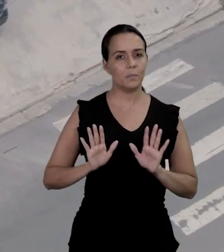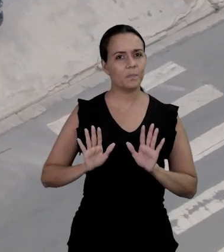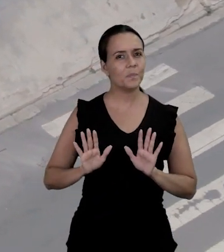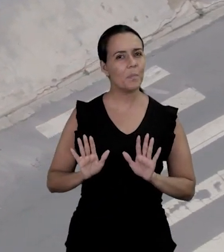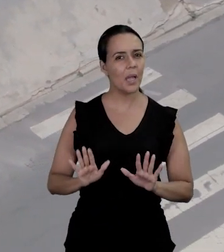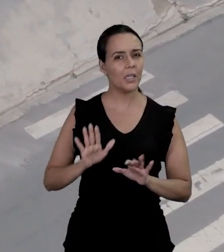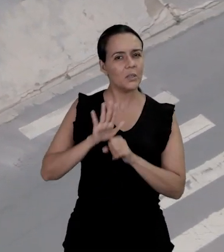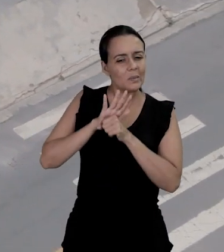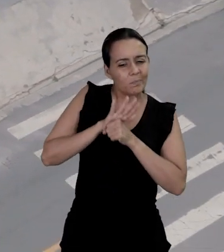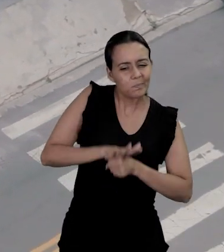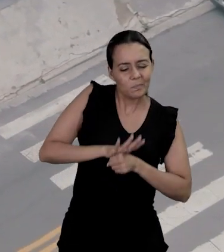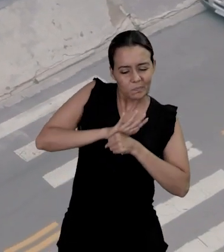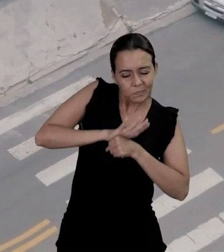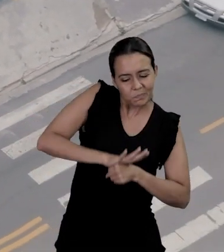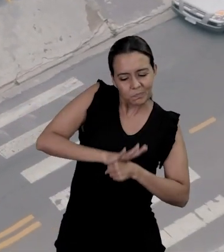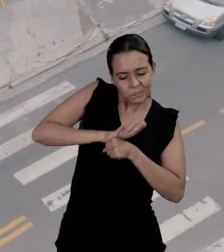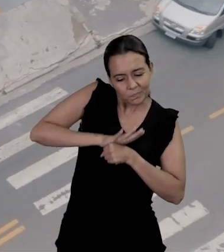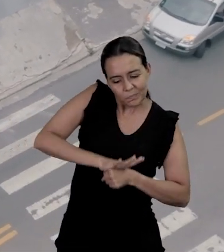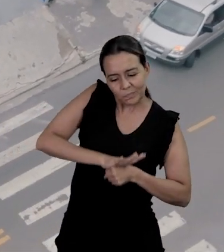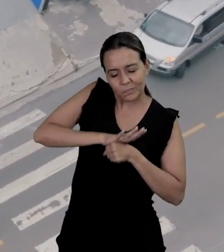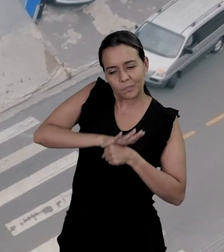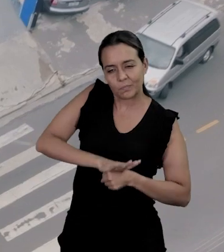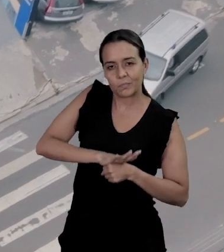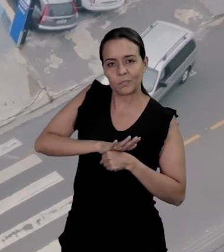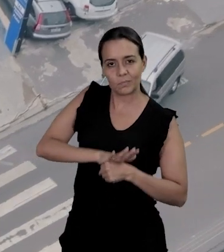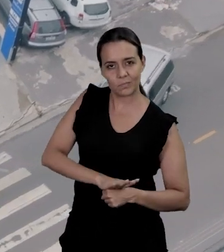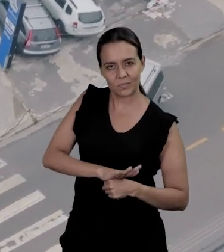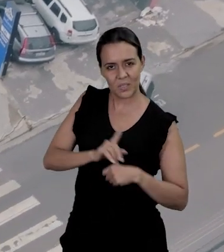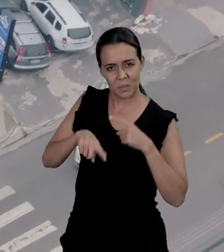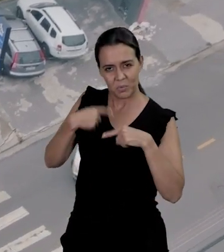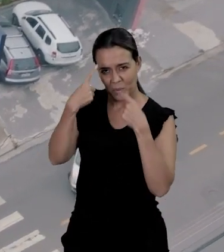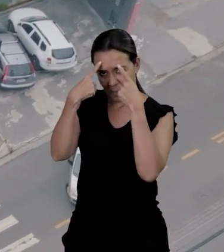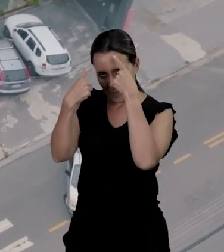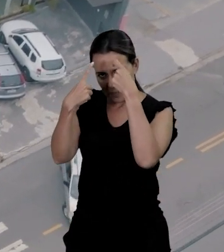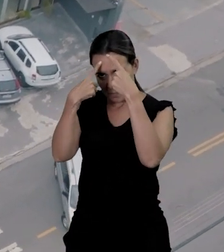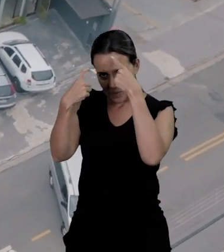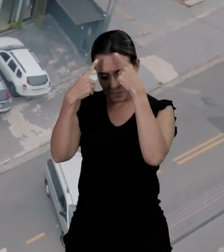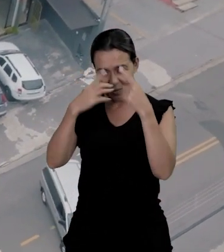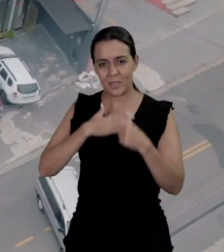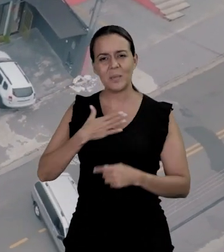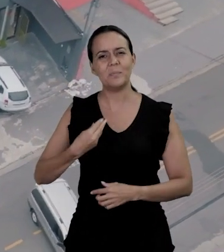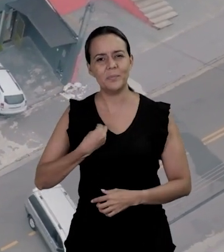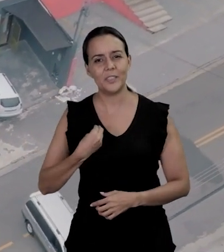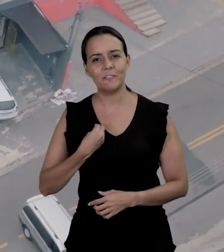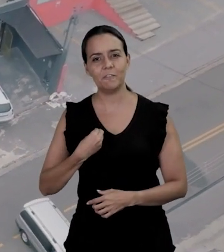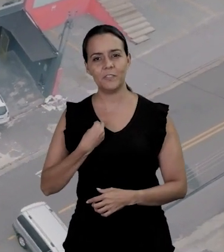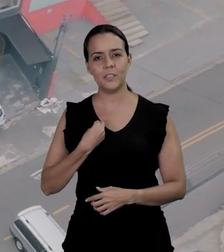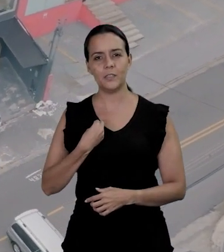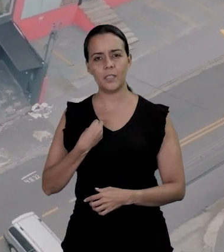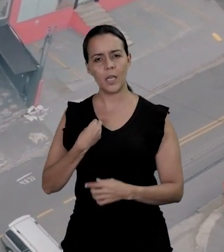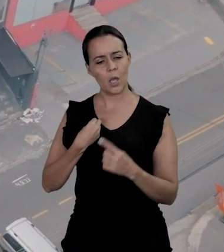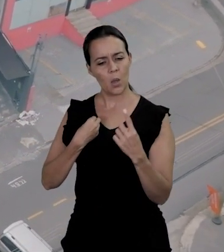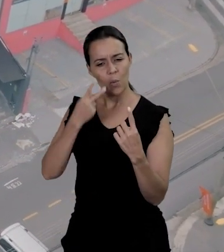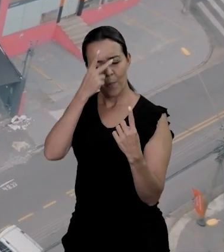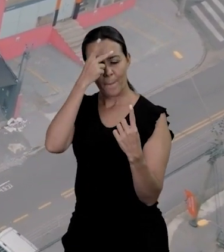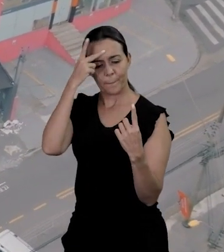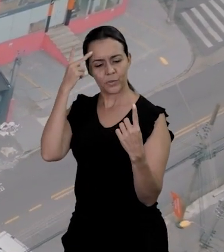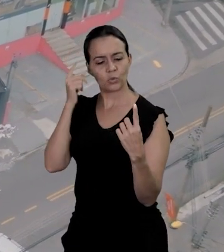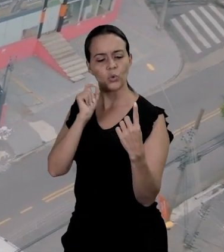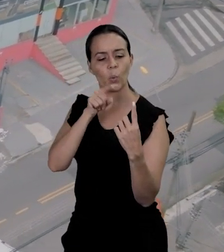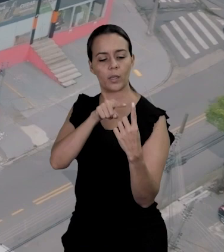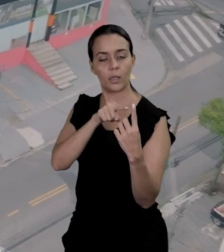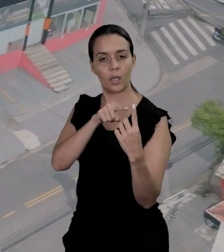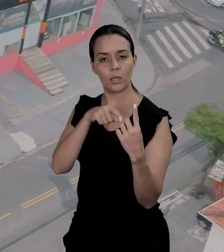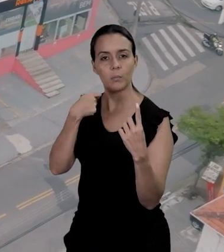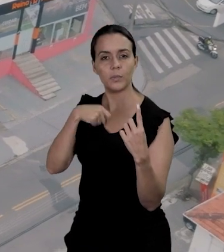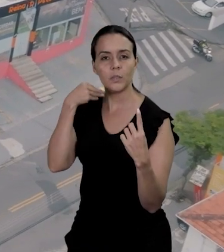temporários dessas opressões que foram colocadas e transformadas em microagressões na minha vida. Eu acredito que uma pessoa só possa definir